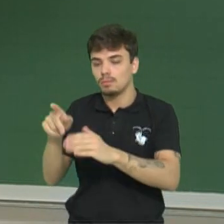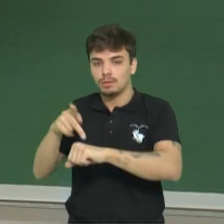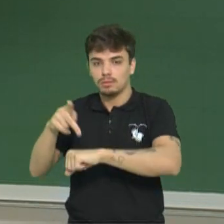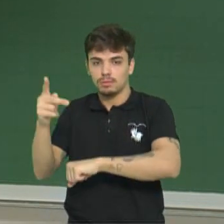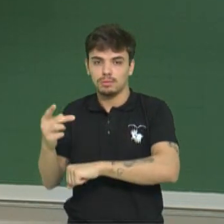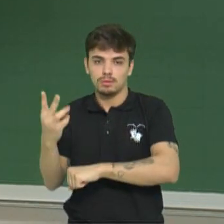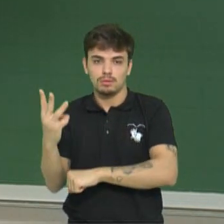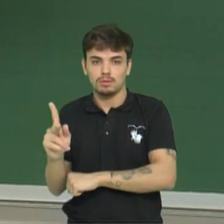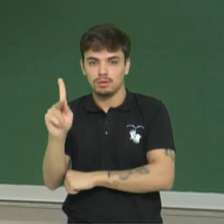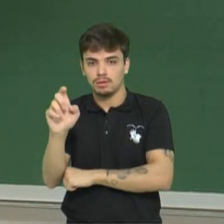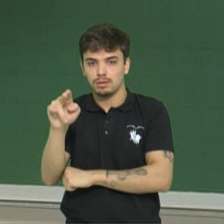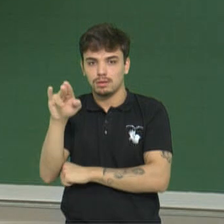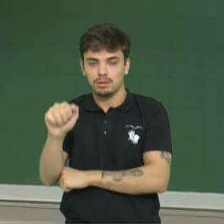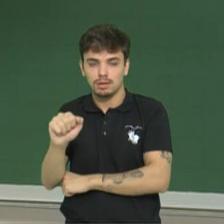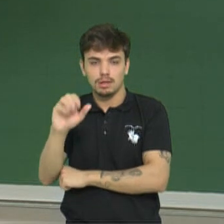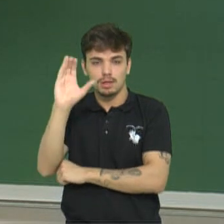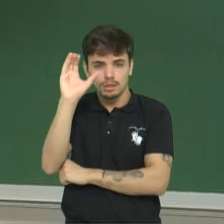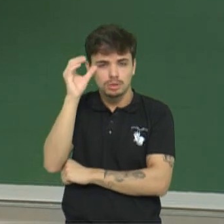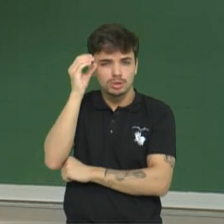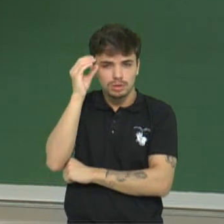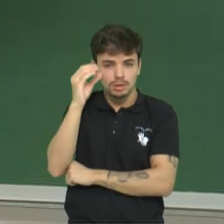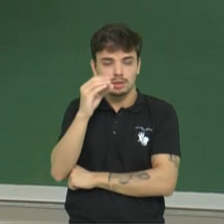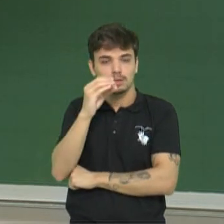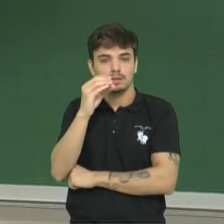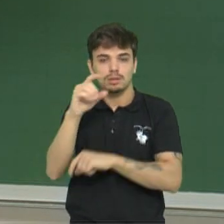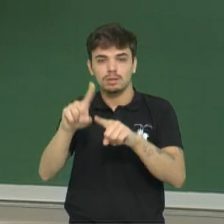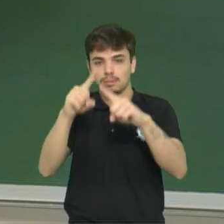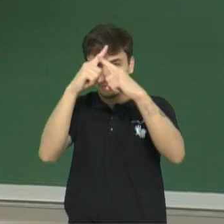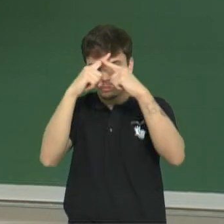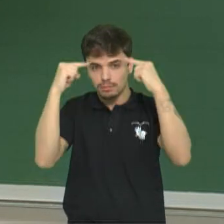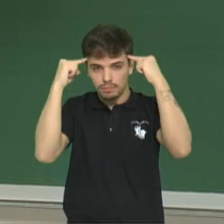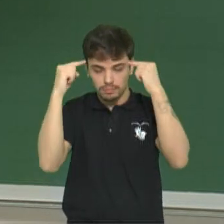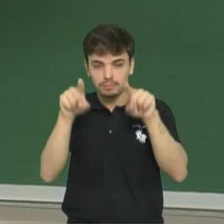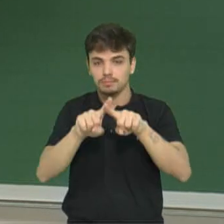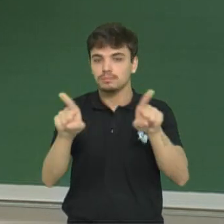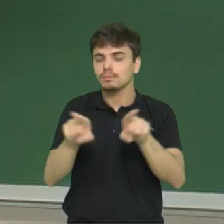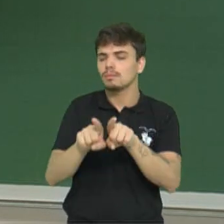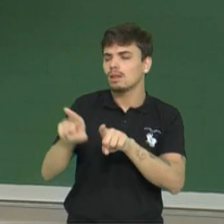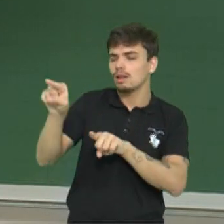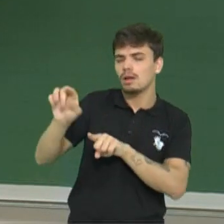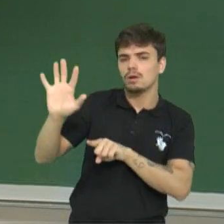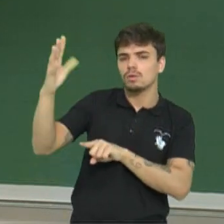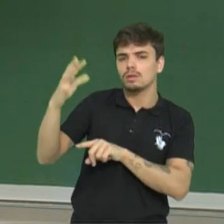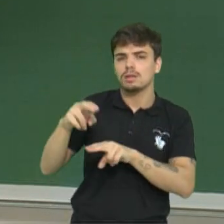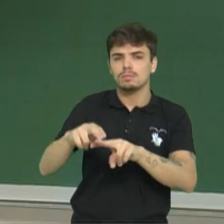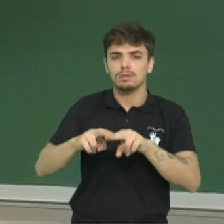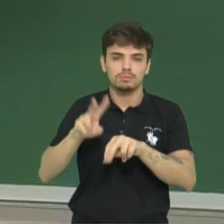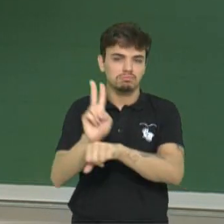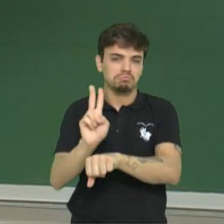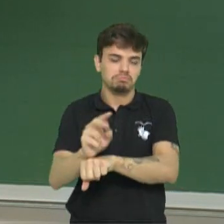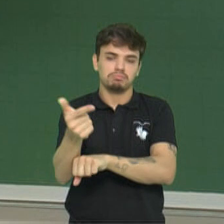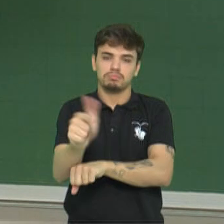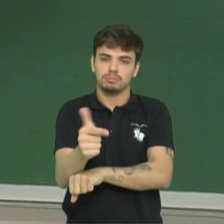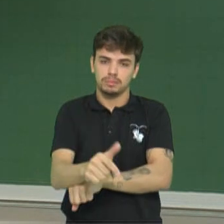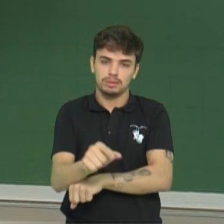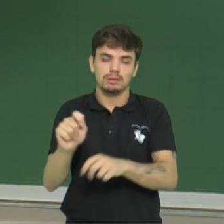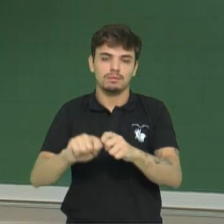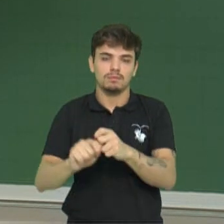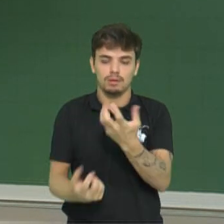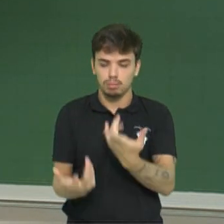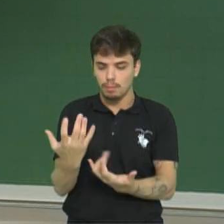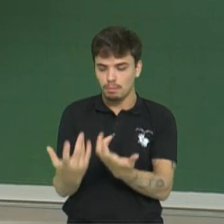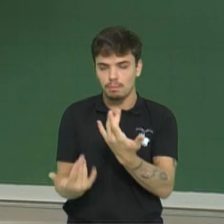como o Quênia, a China e a Índia. E lá, essa mineração urbana ocorre sem o devido cuidado. Eles fazem a queima